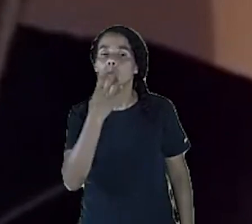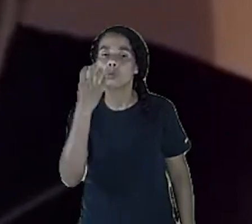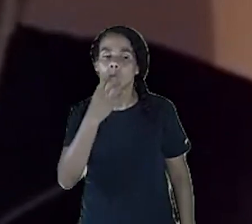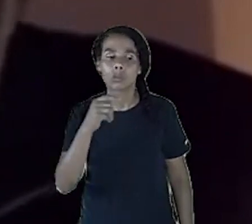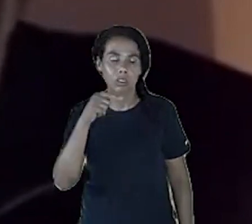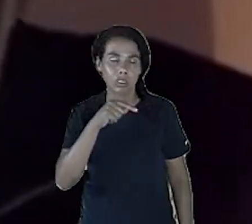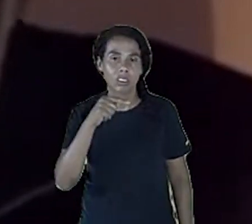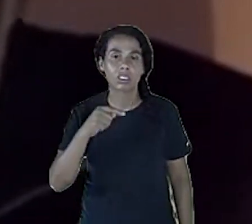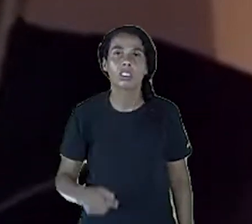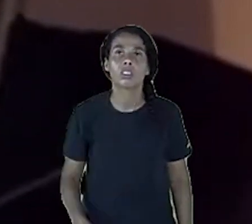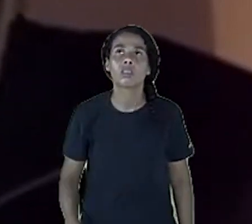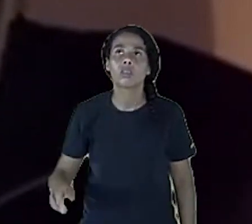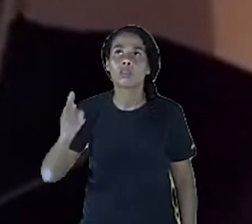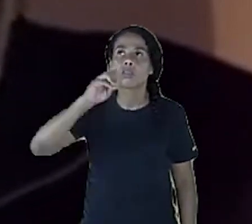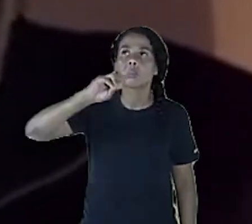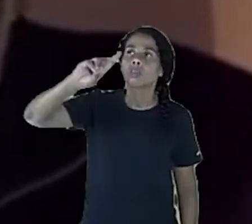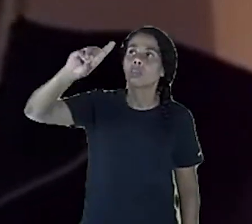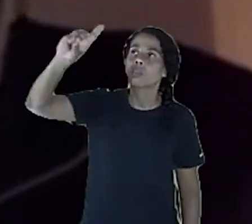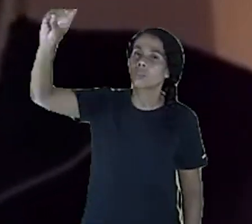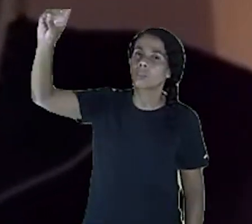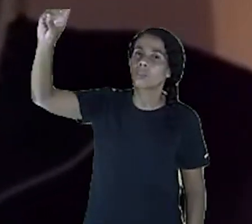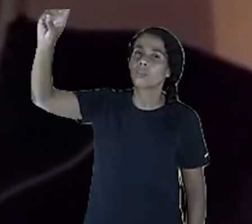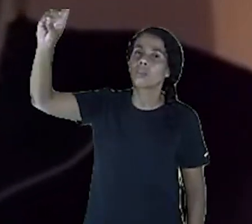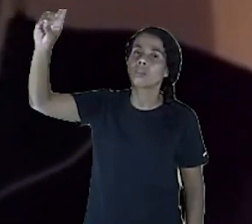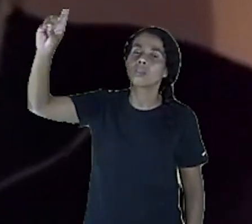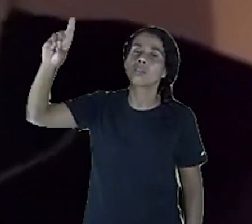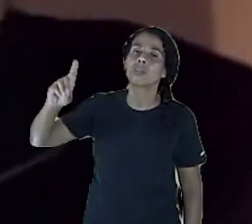da Morte, quer dizer,